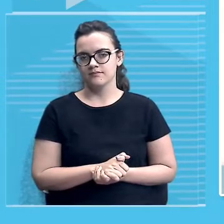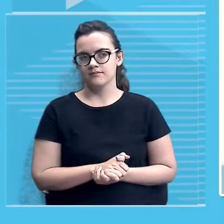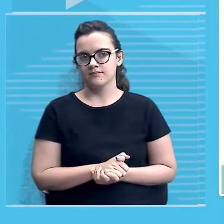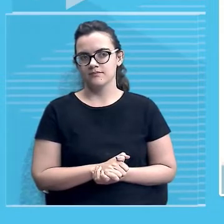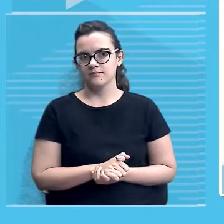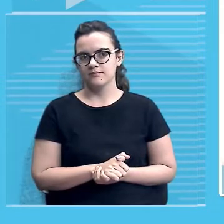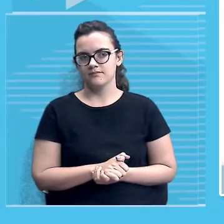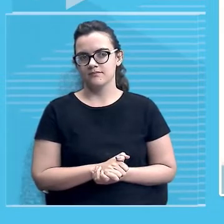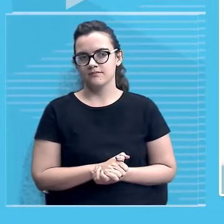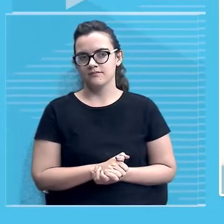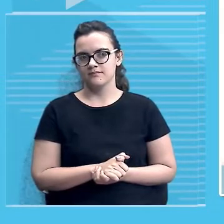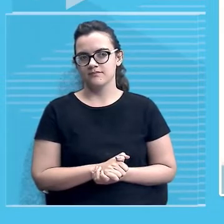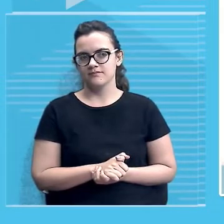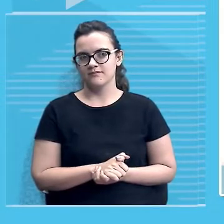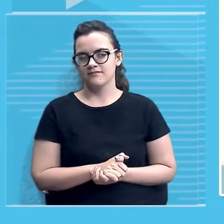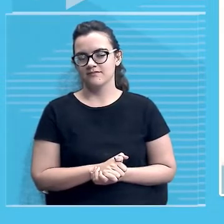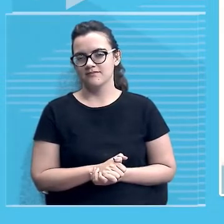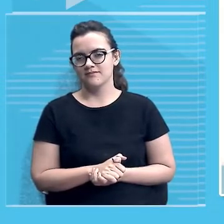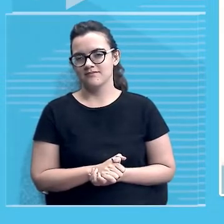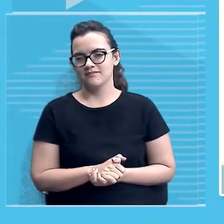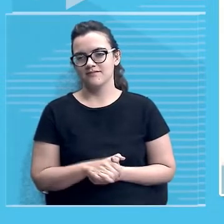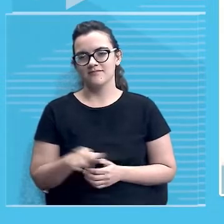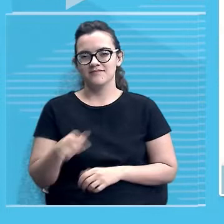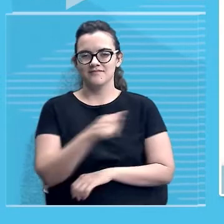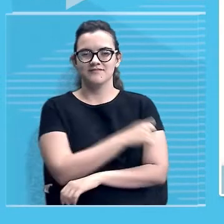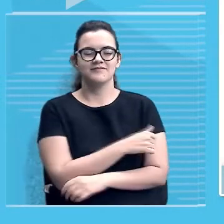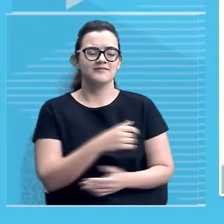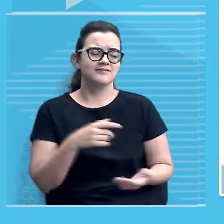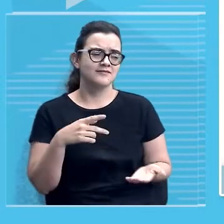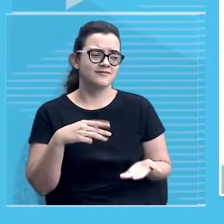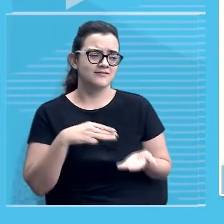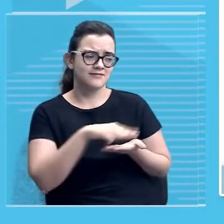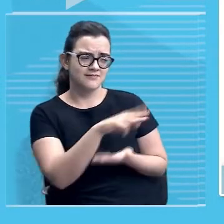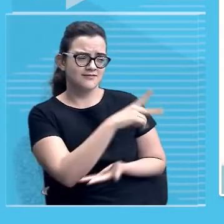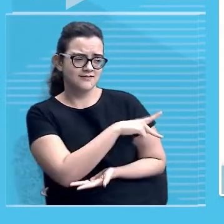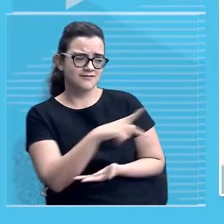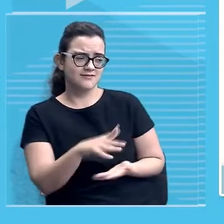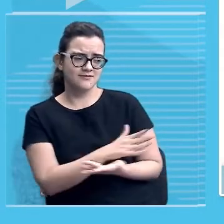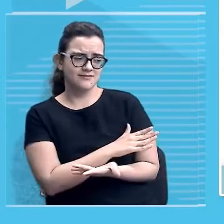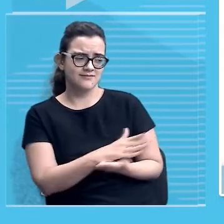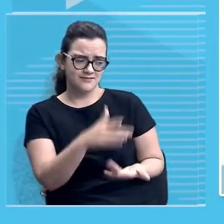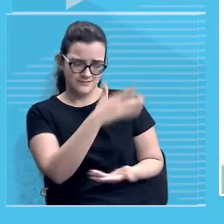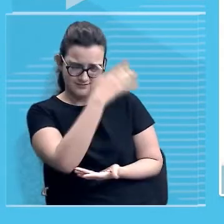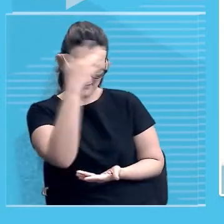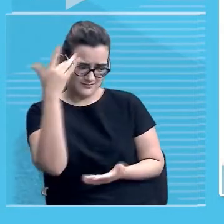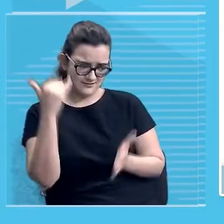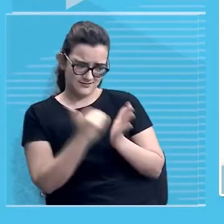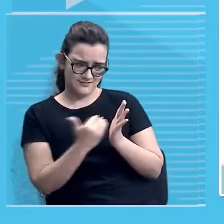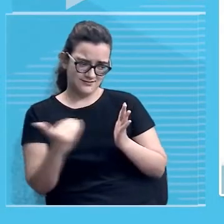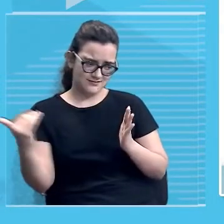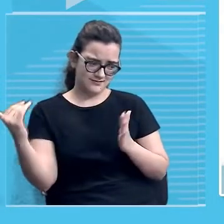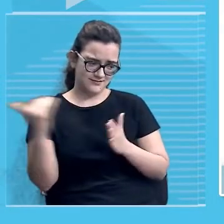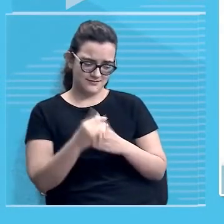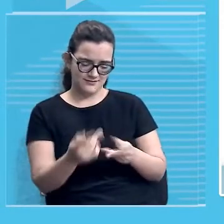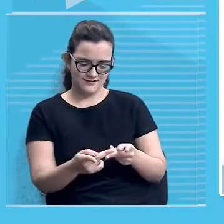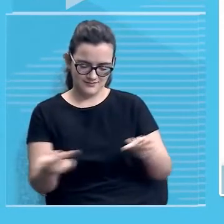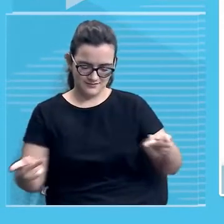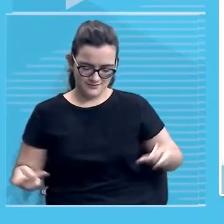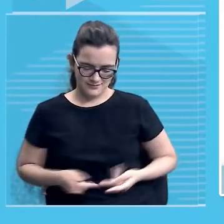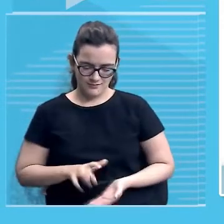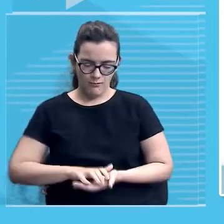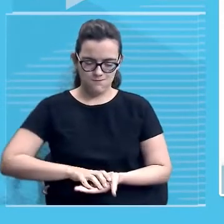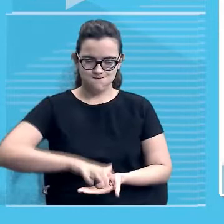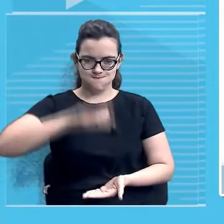Tem gente que exagera nas porções, né, Gabriel? Tem gente que exagera. E aí, é para evitar esse